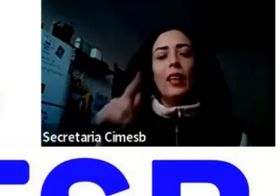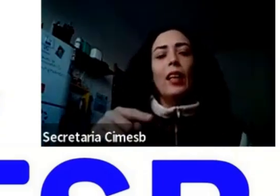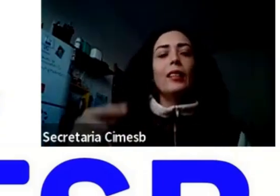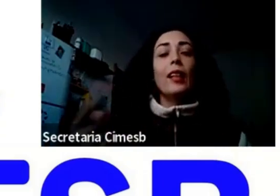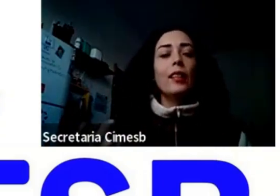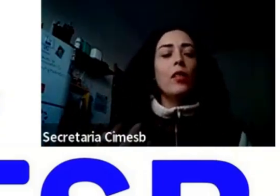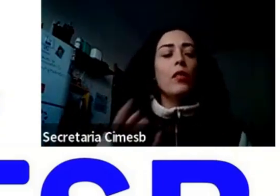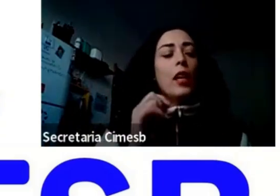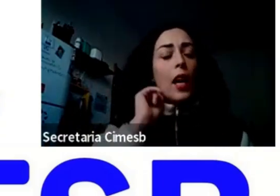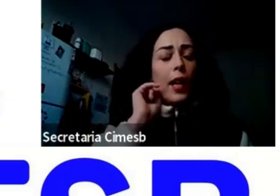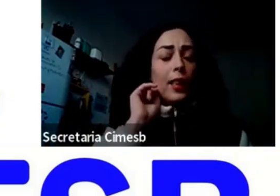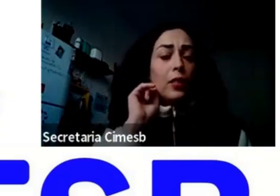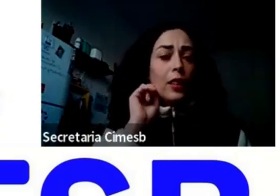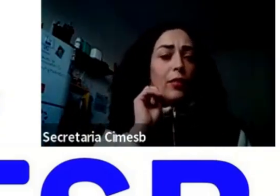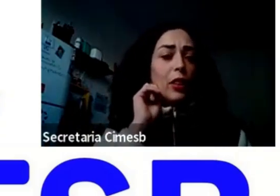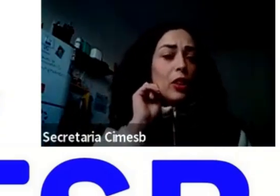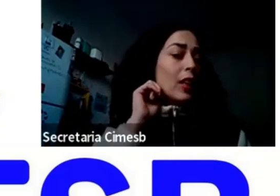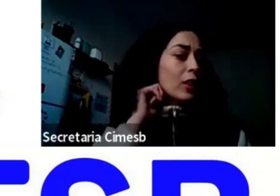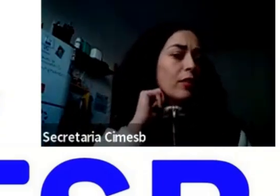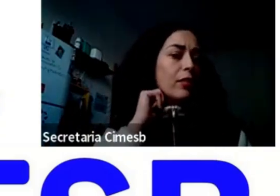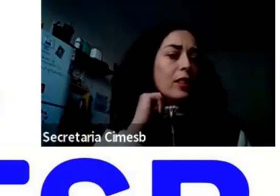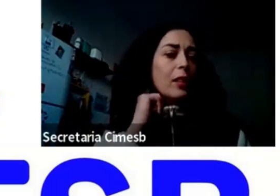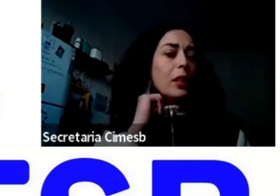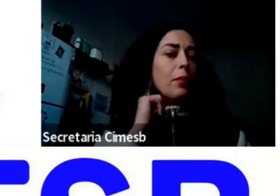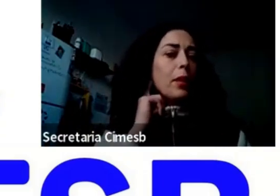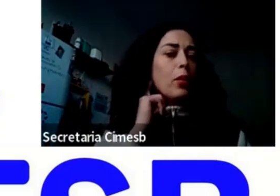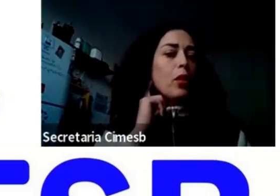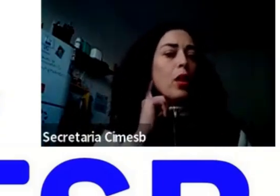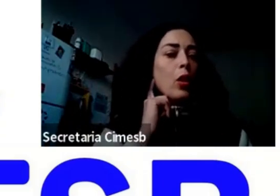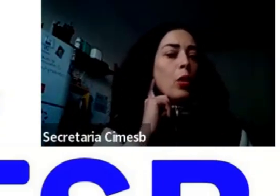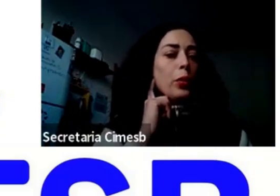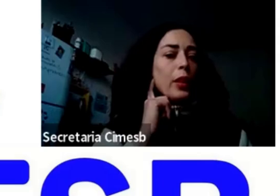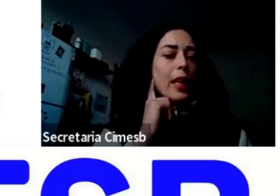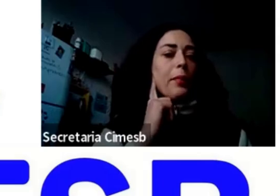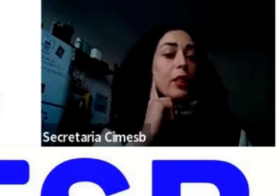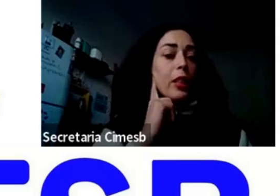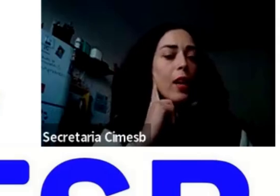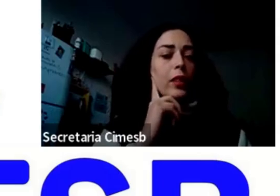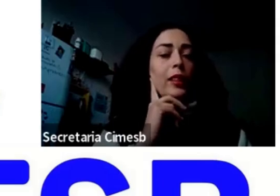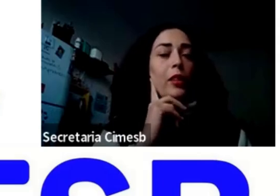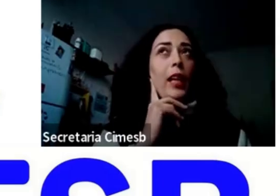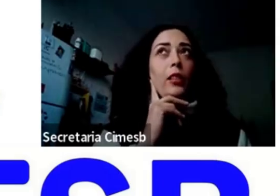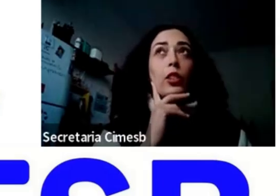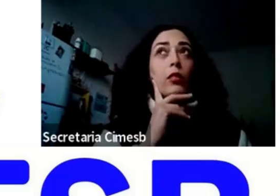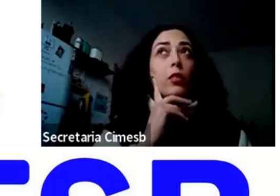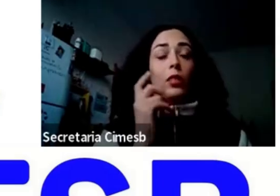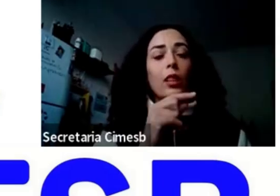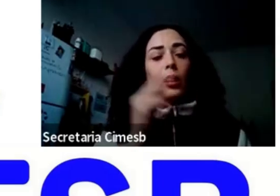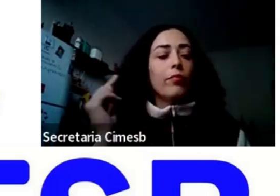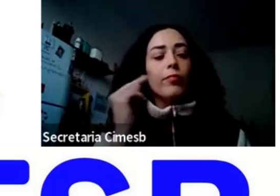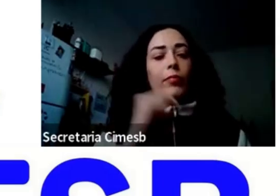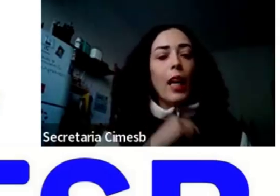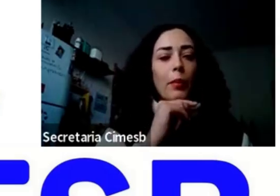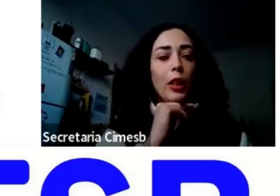Porque tem essa questão. É questões investigativas, né, para saber o porquê. Mas já aconteceu casos de